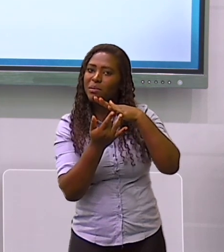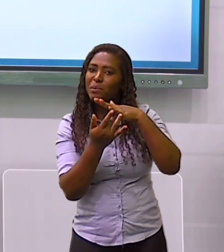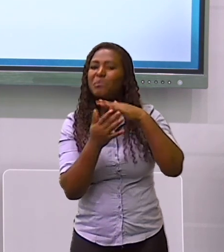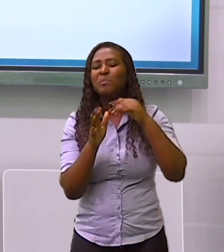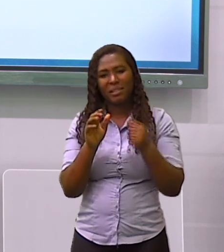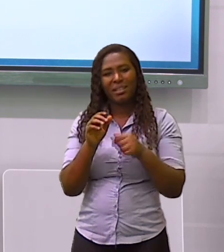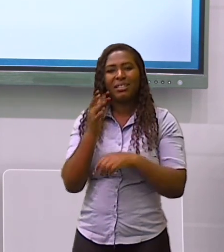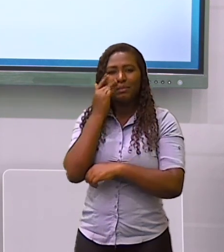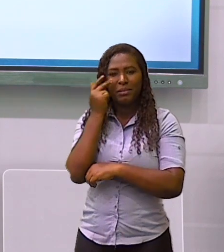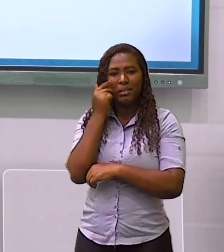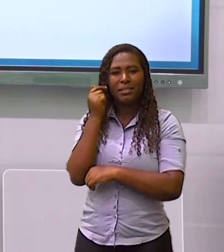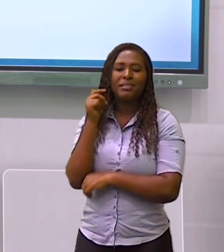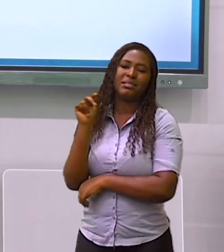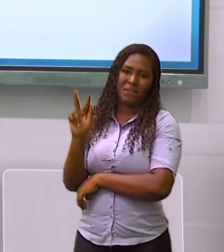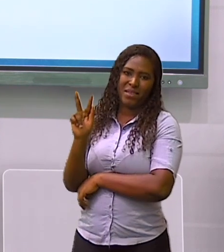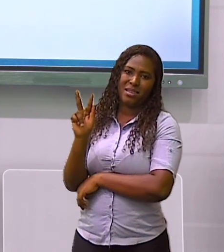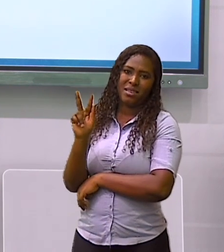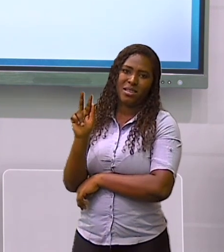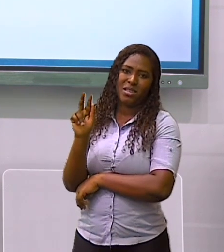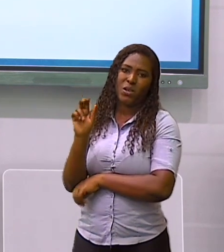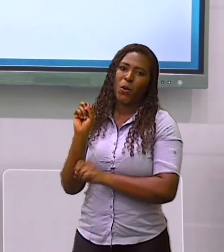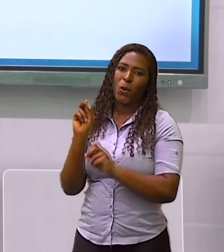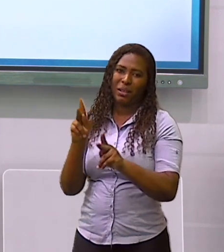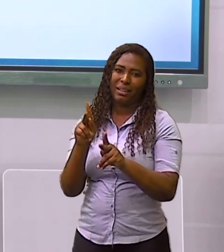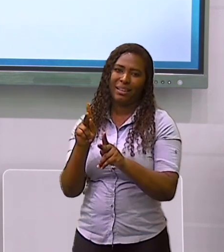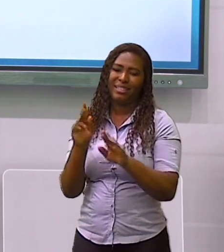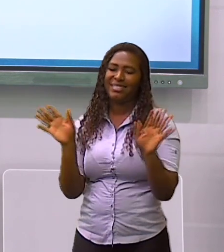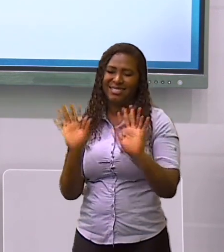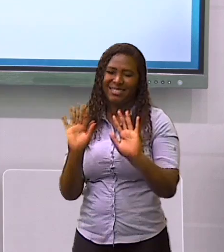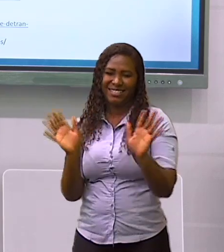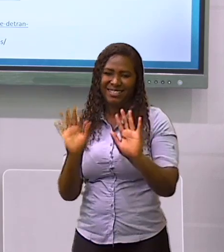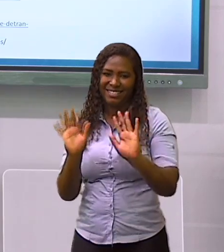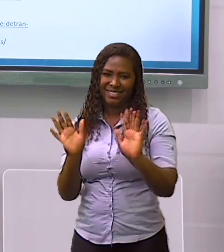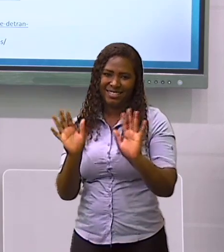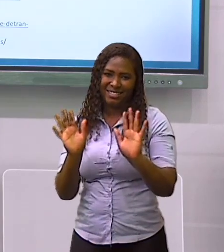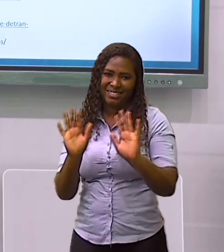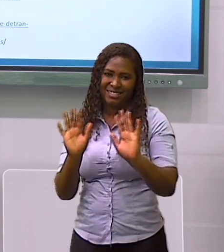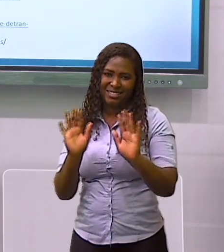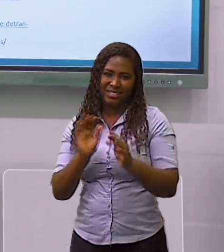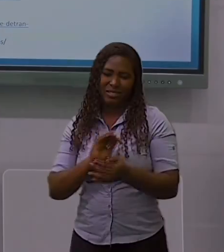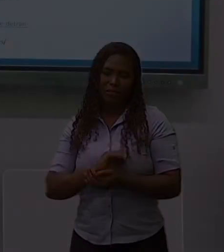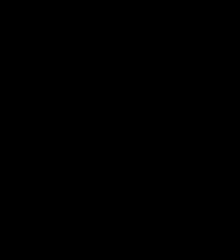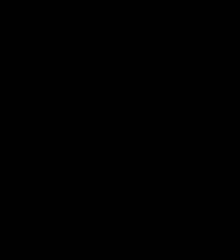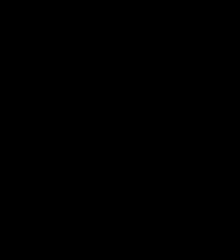@SmedGV. Até uma próxima aula. Te aguardo. Tchau!